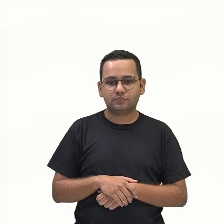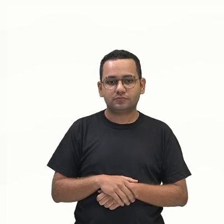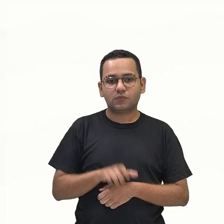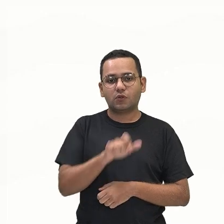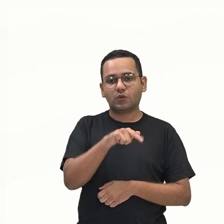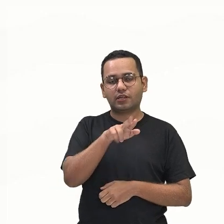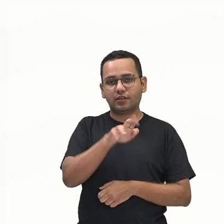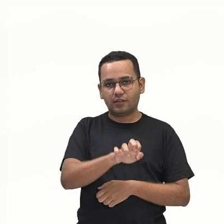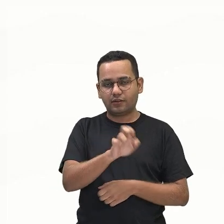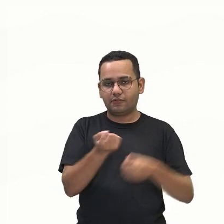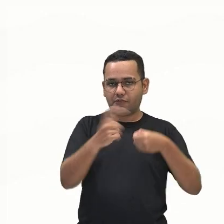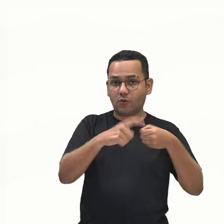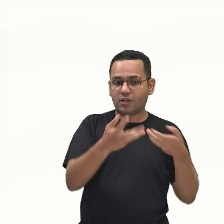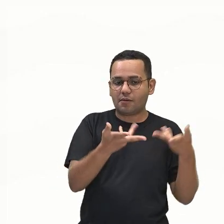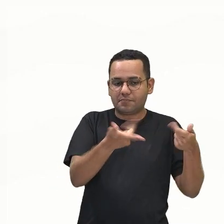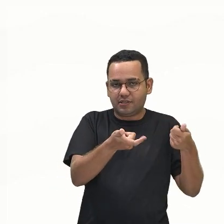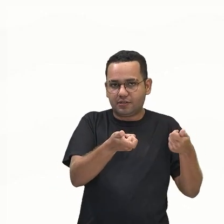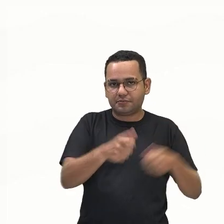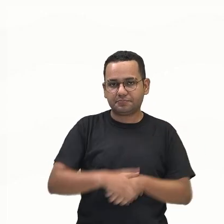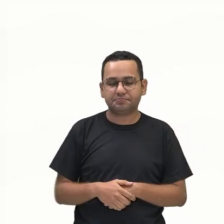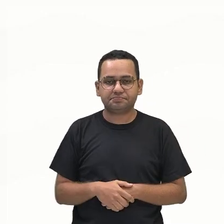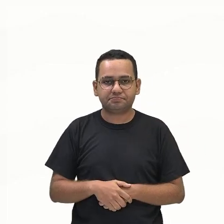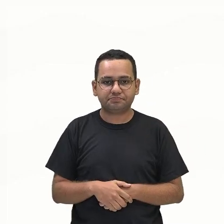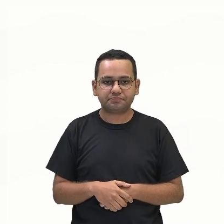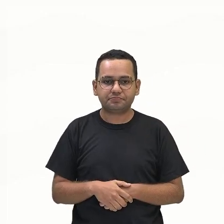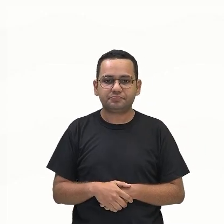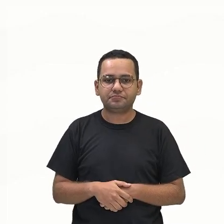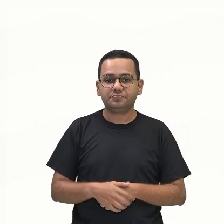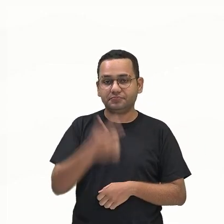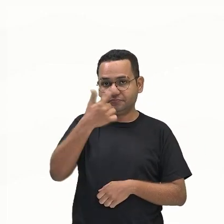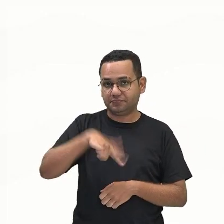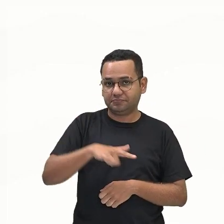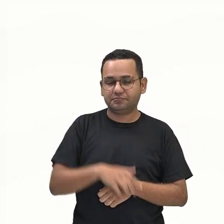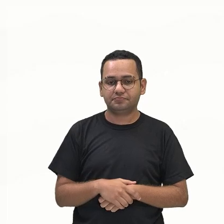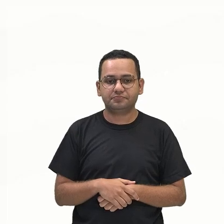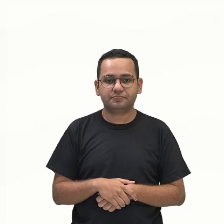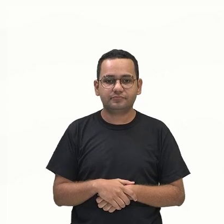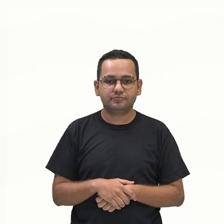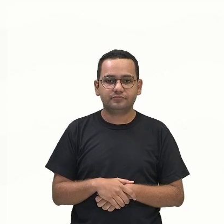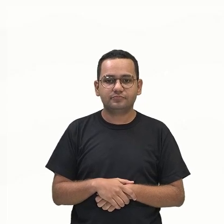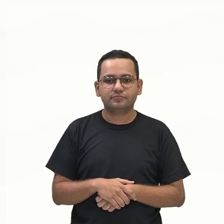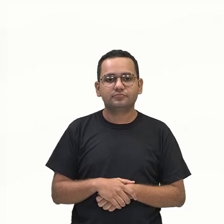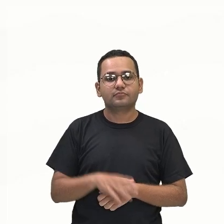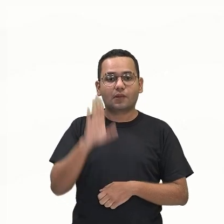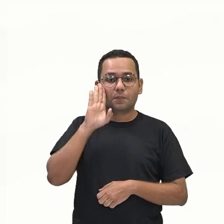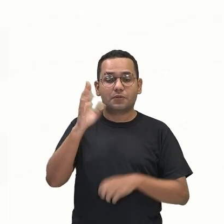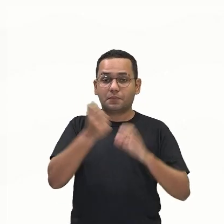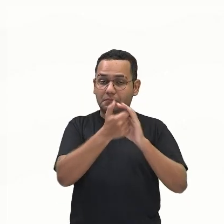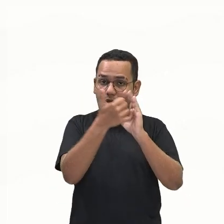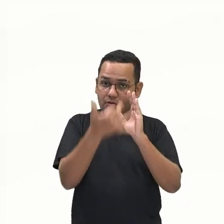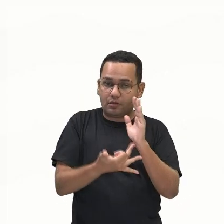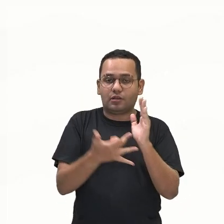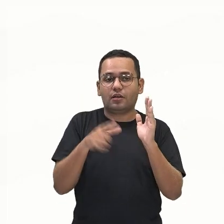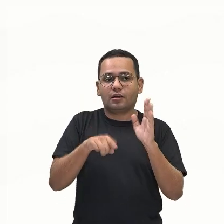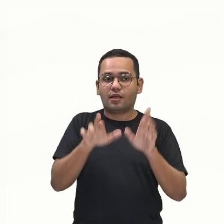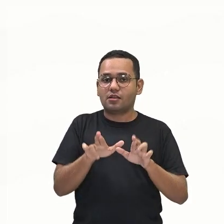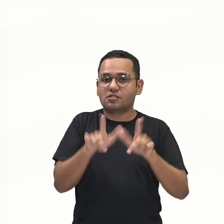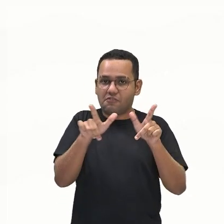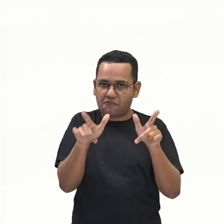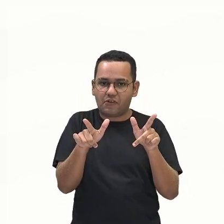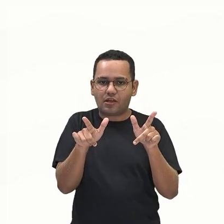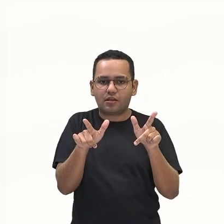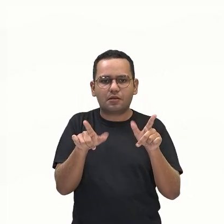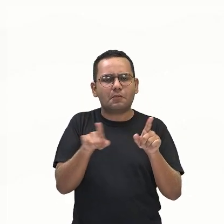palavra habilidade. Então, vamos só fazer a releitura, ó. A principal característica que difere, não é